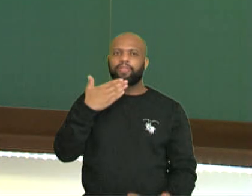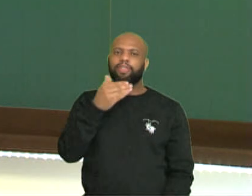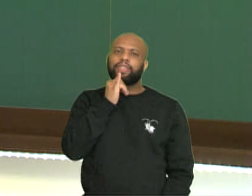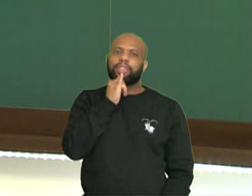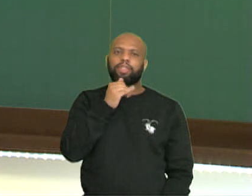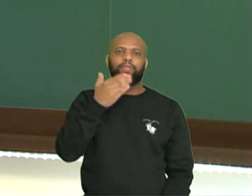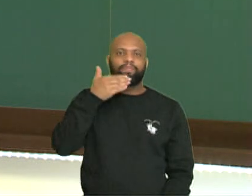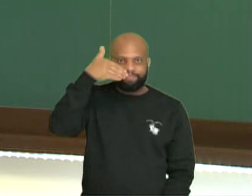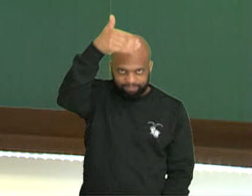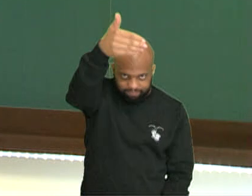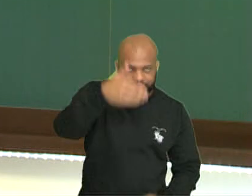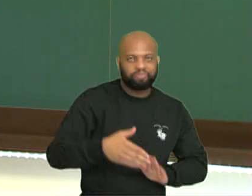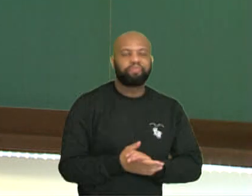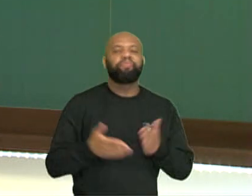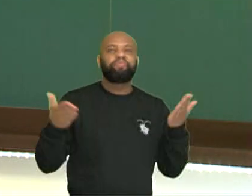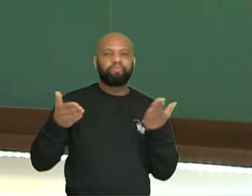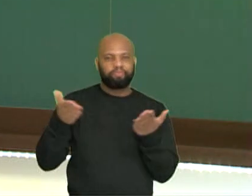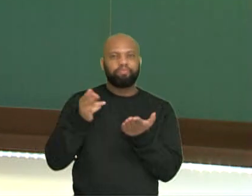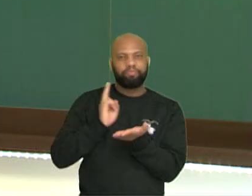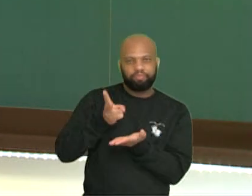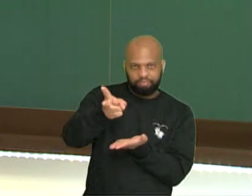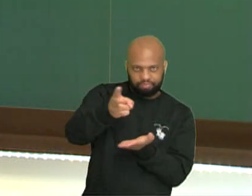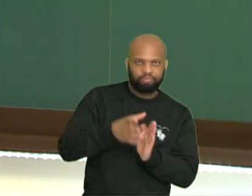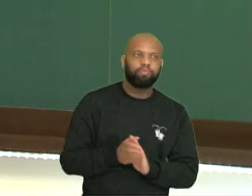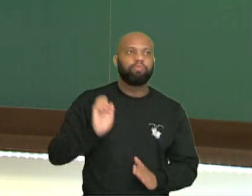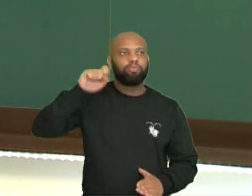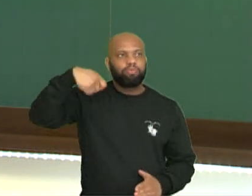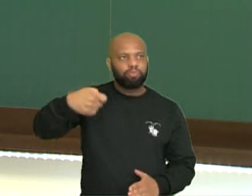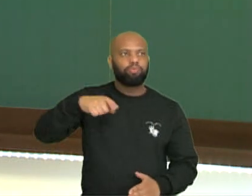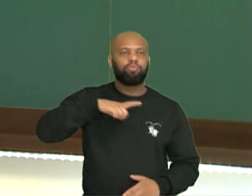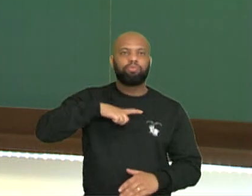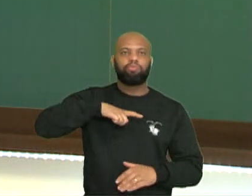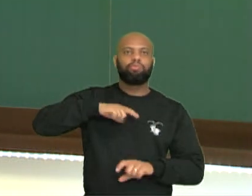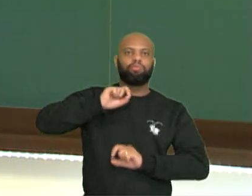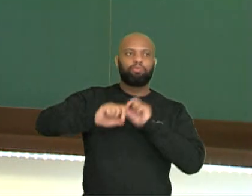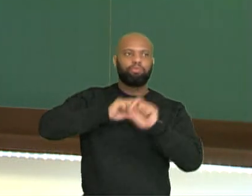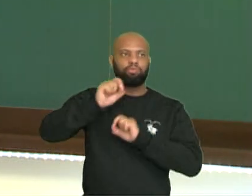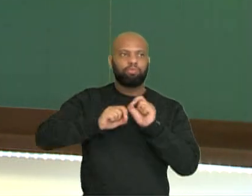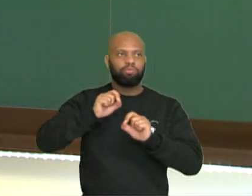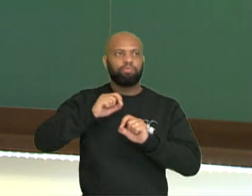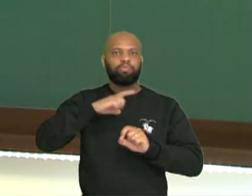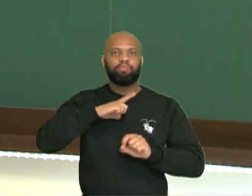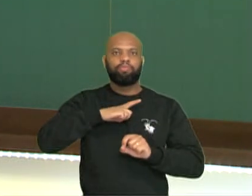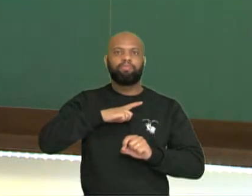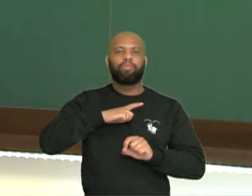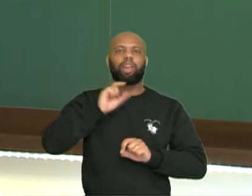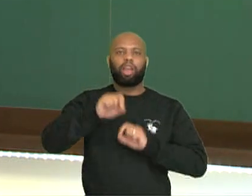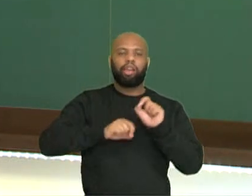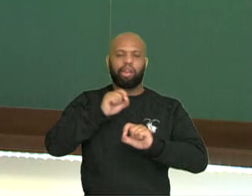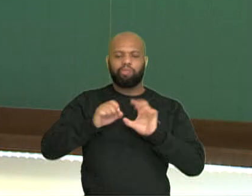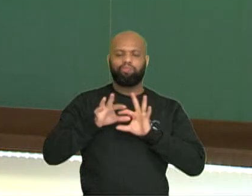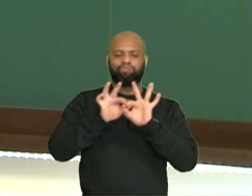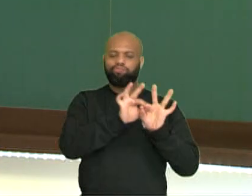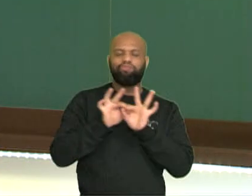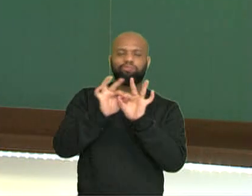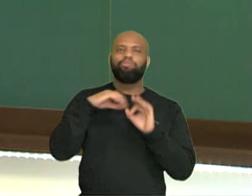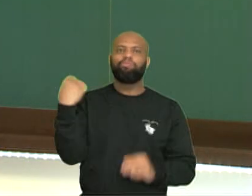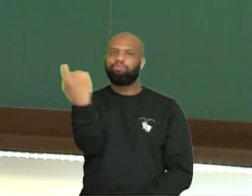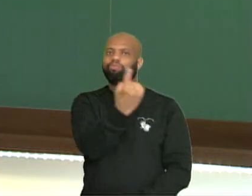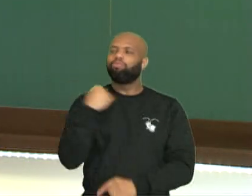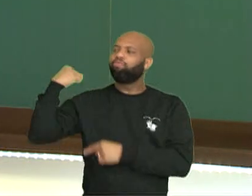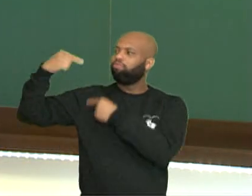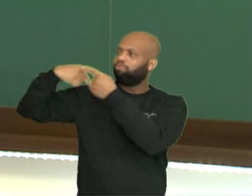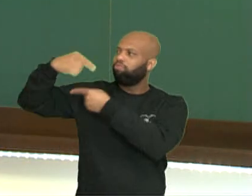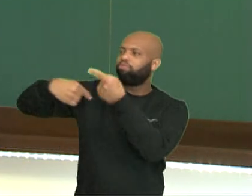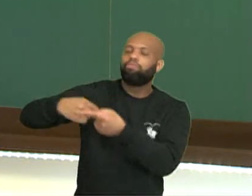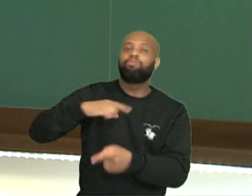Saudita. Na continuação da instituição nacional, dessa instituição que nos une historicamente, logicamente nós